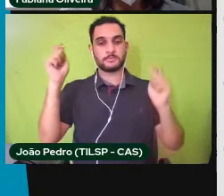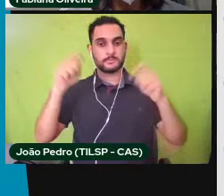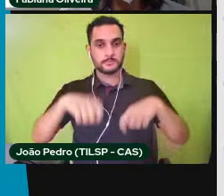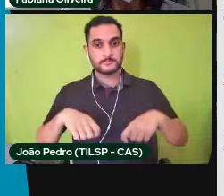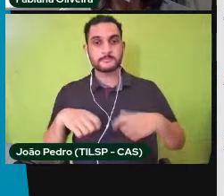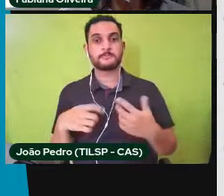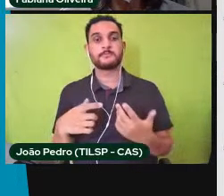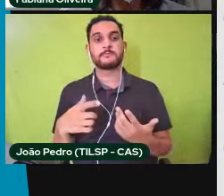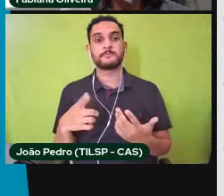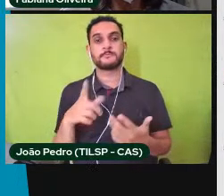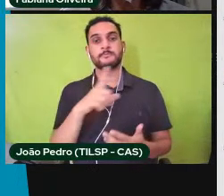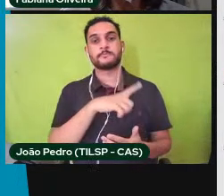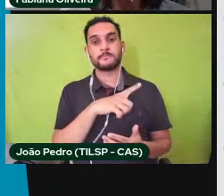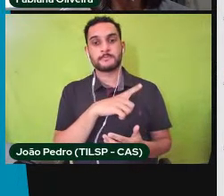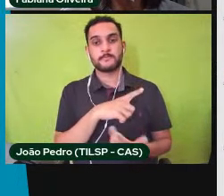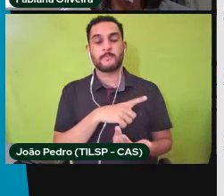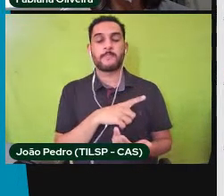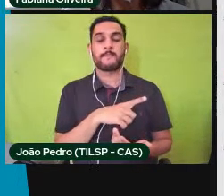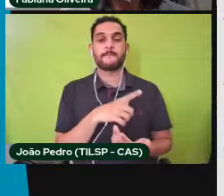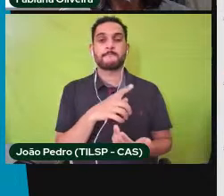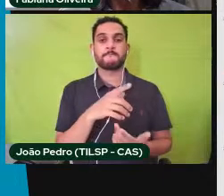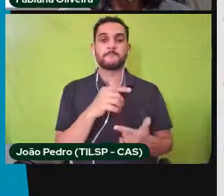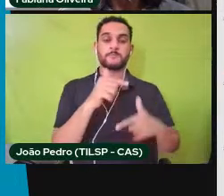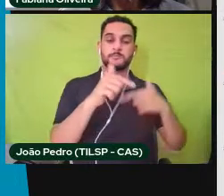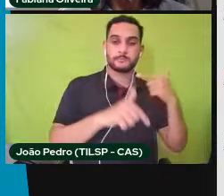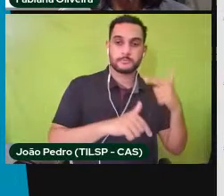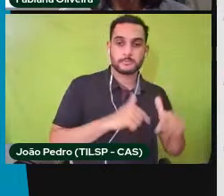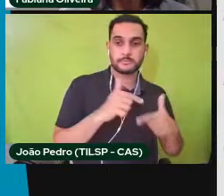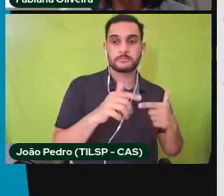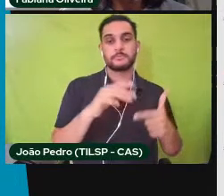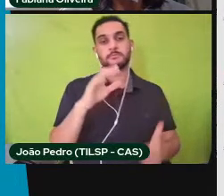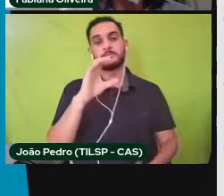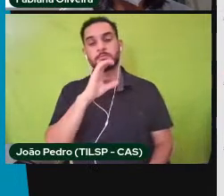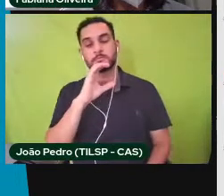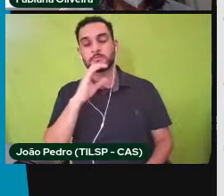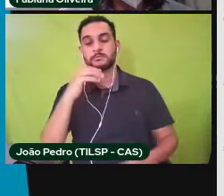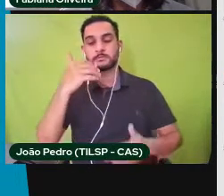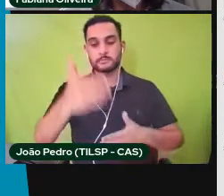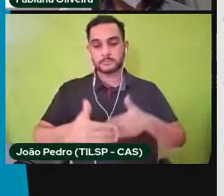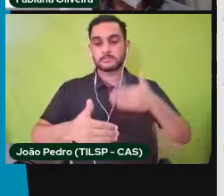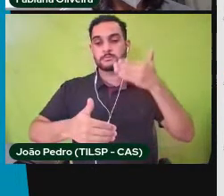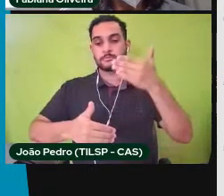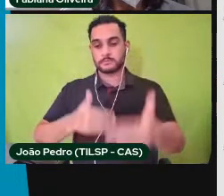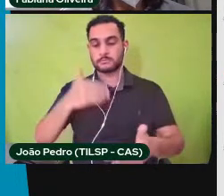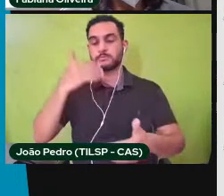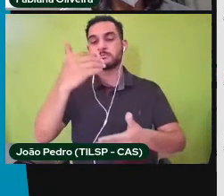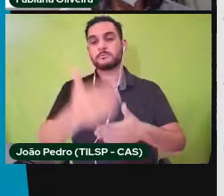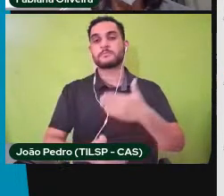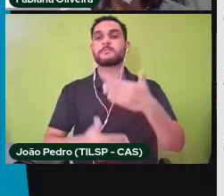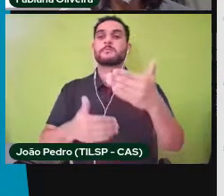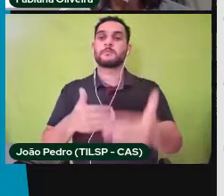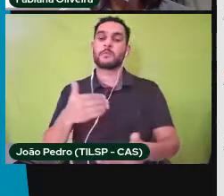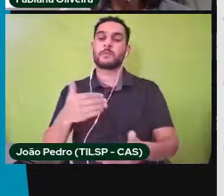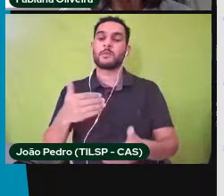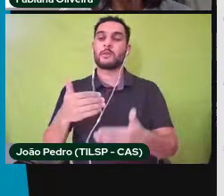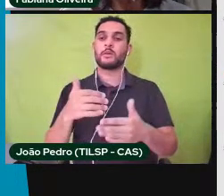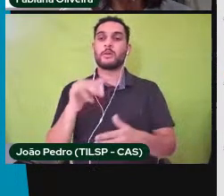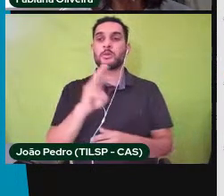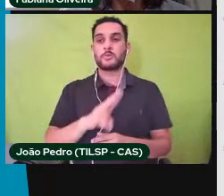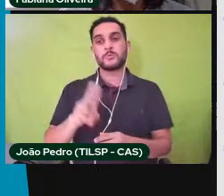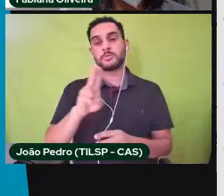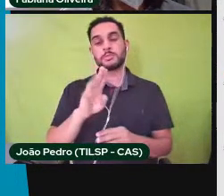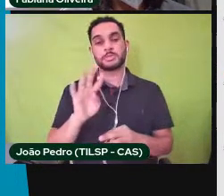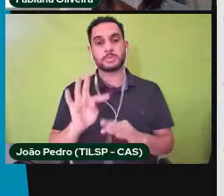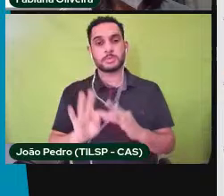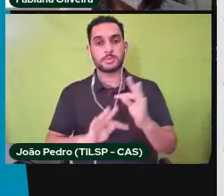mergulhar de conhecimento e de ação na linguagem midiática, no uso de